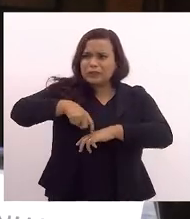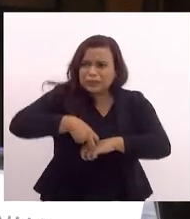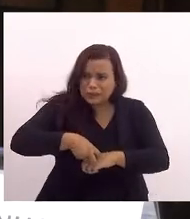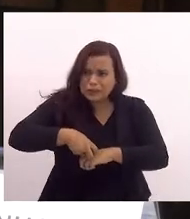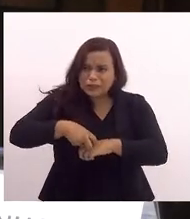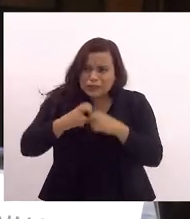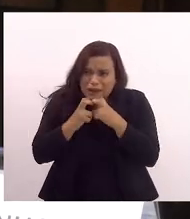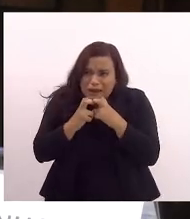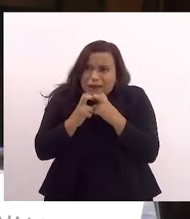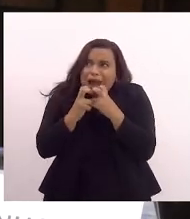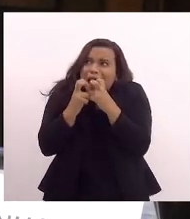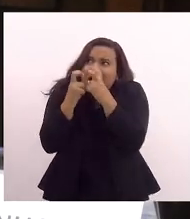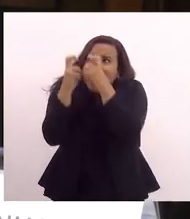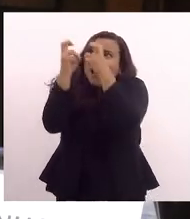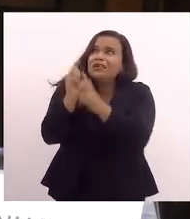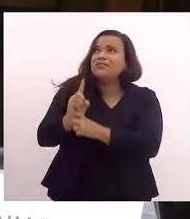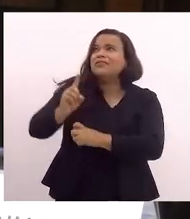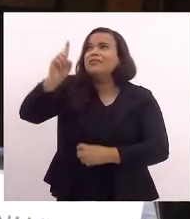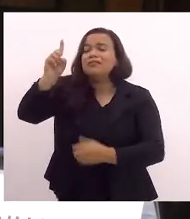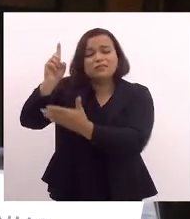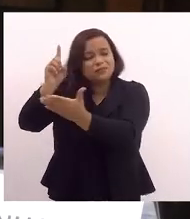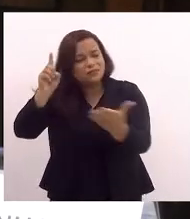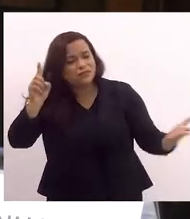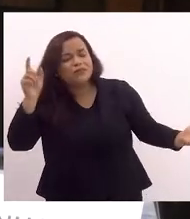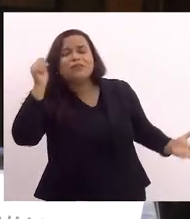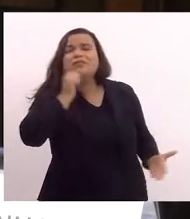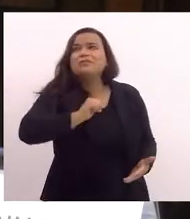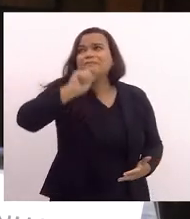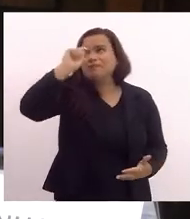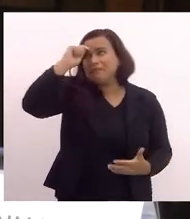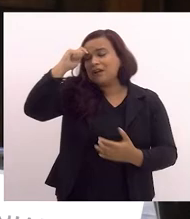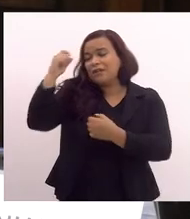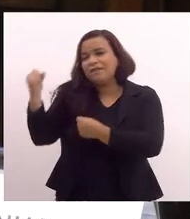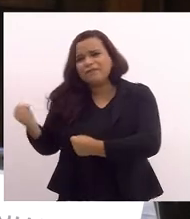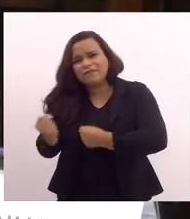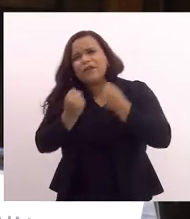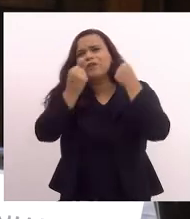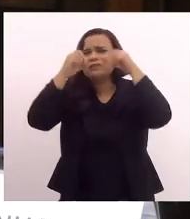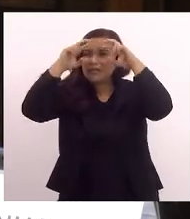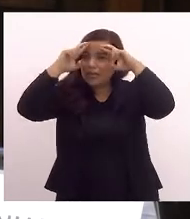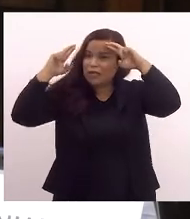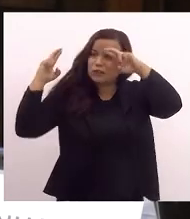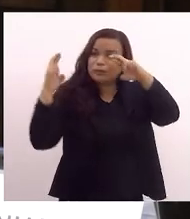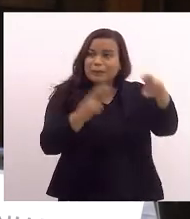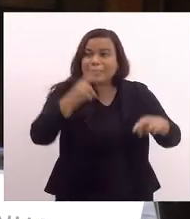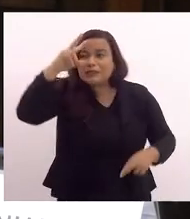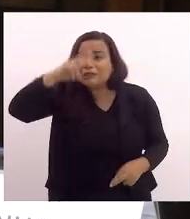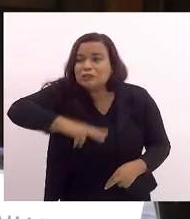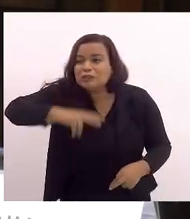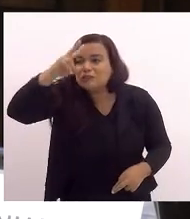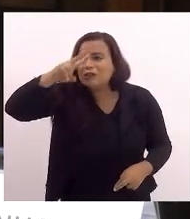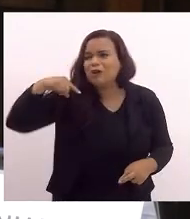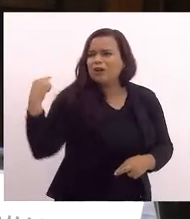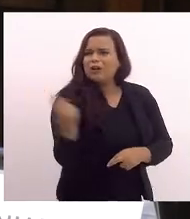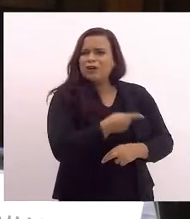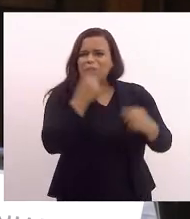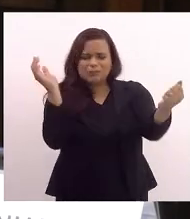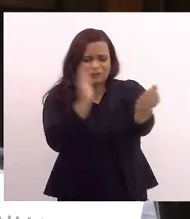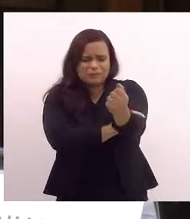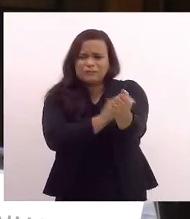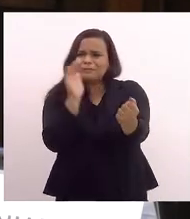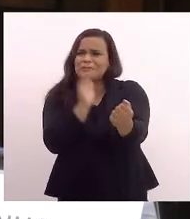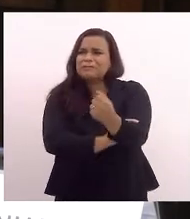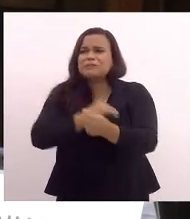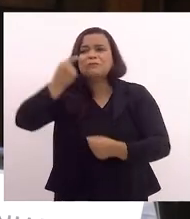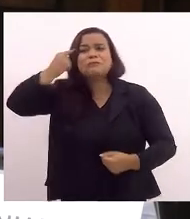a voz a Deus, Deus que é mulher preta, força ancestral, respeita em nossa história, temos sangue, suor,